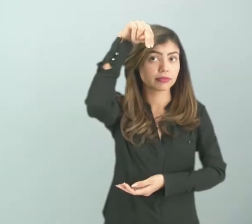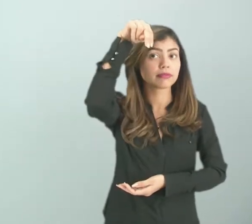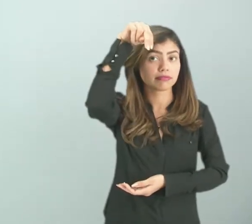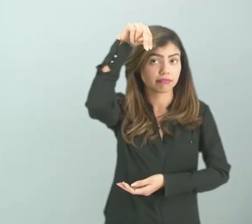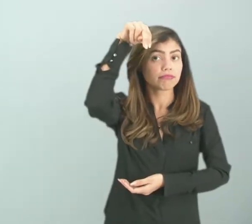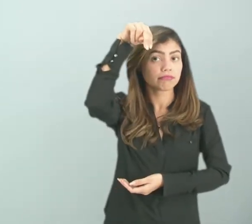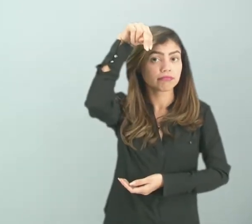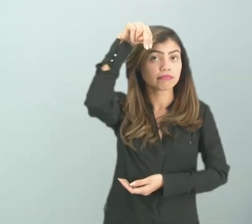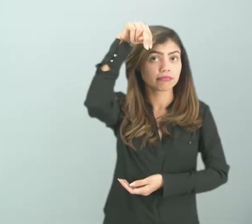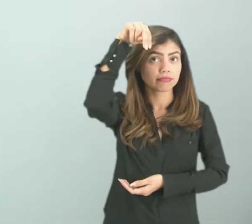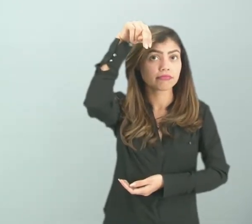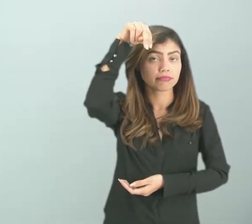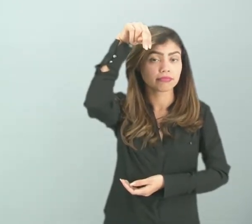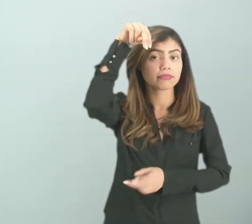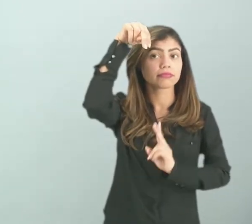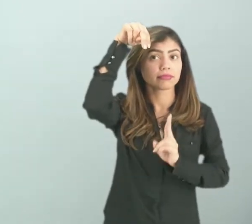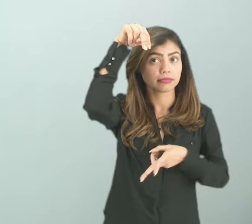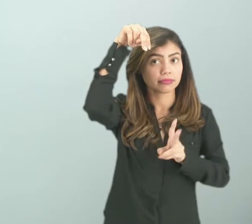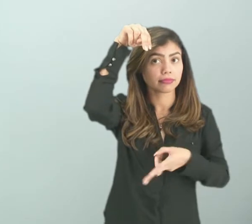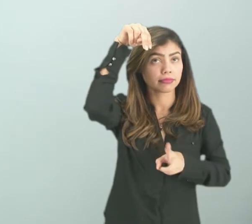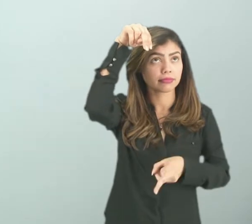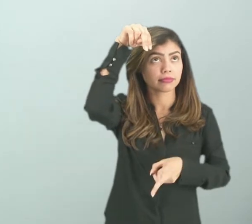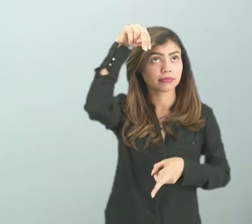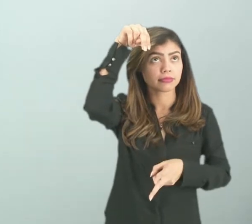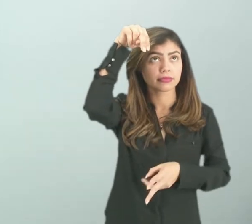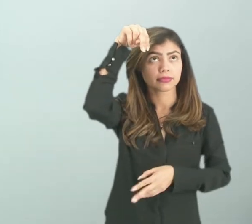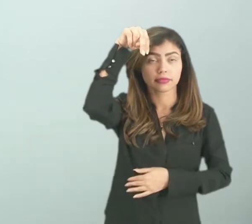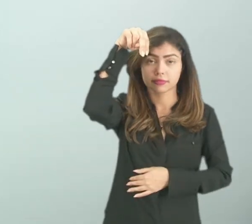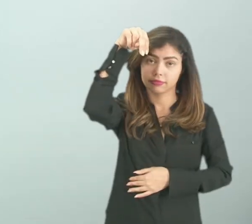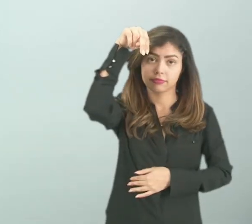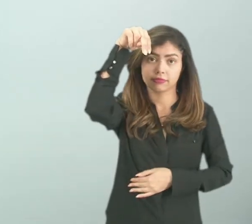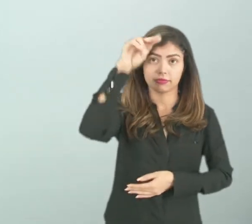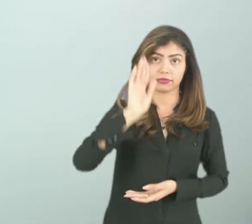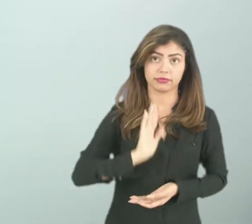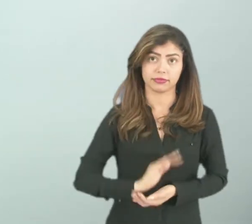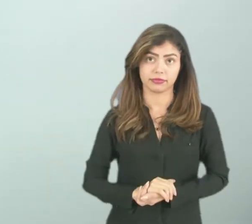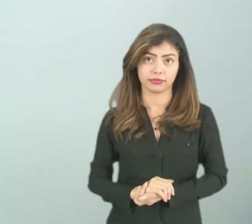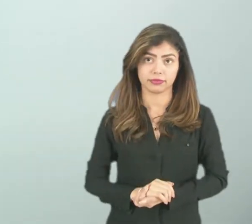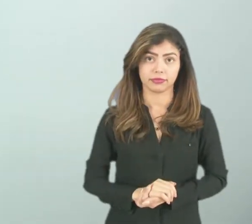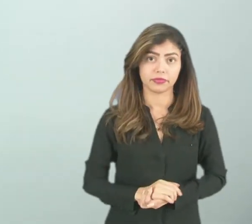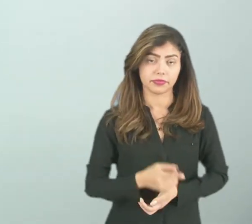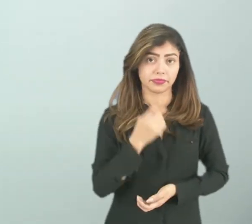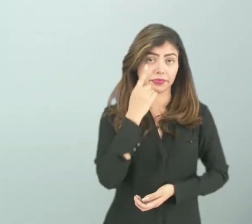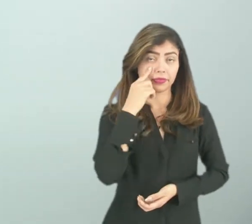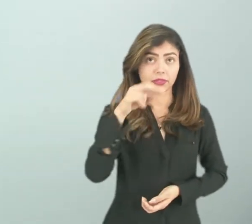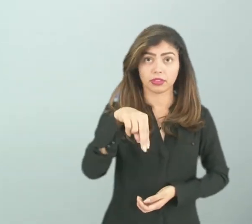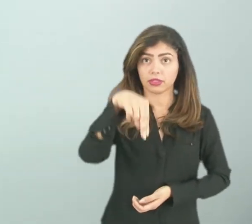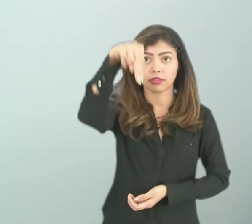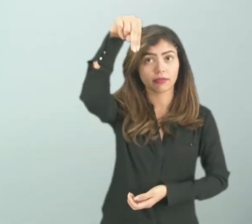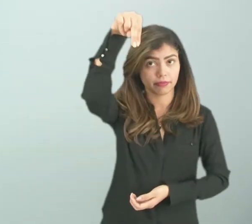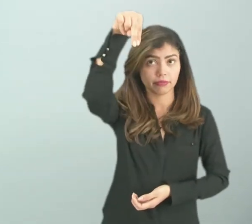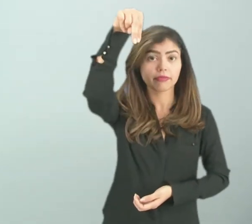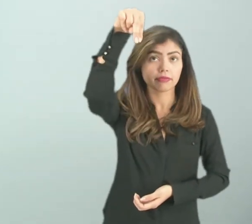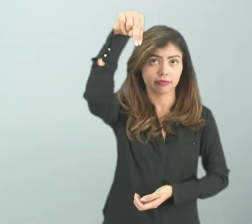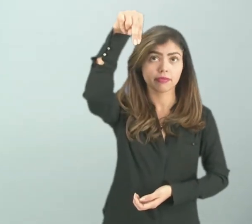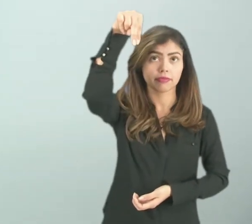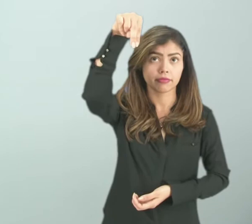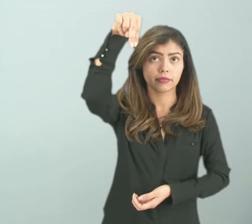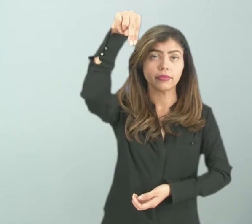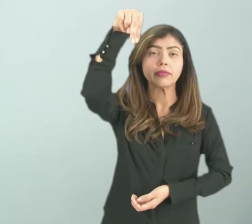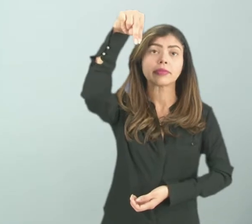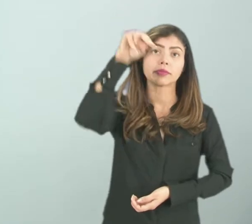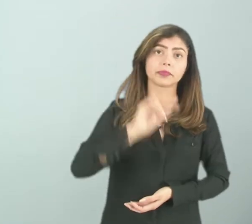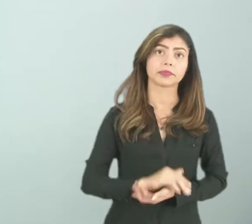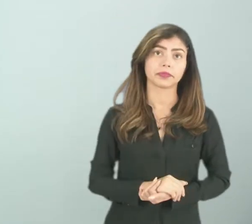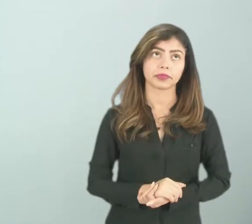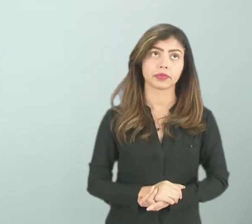isso? Isso mesmo! Então, olha só, ela aqui está sempre indicando para o norte magnético.